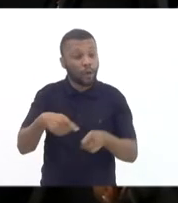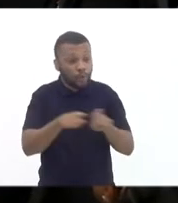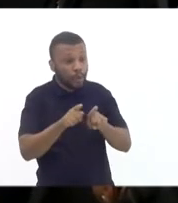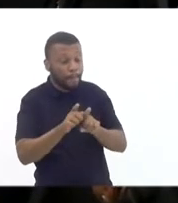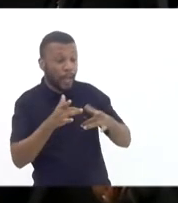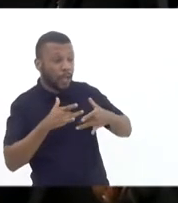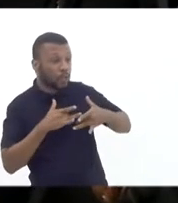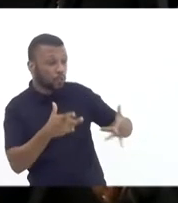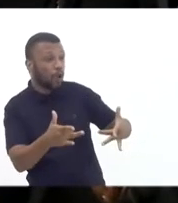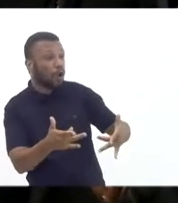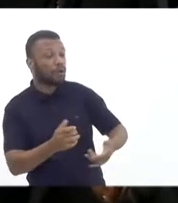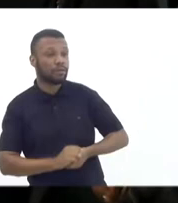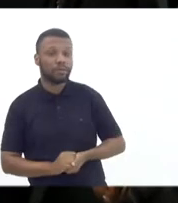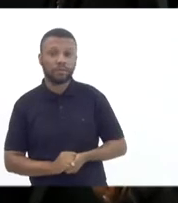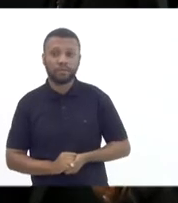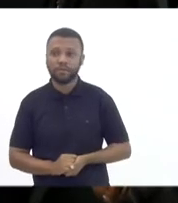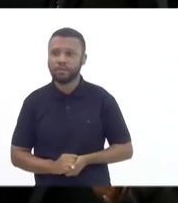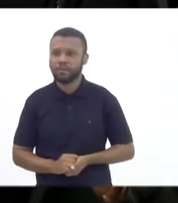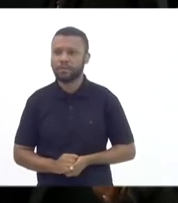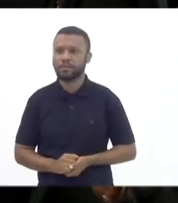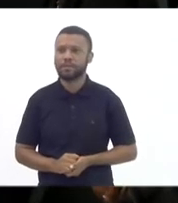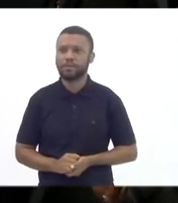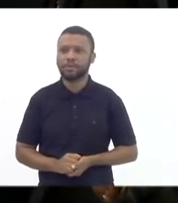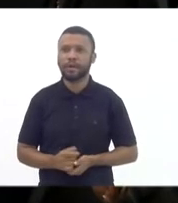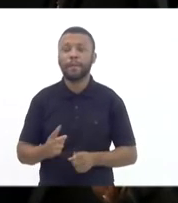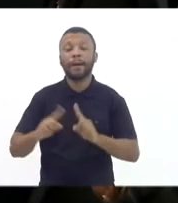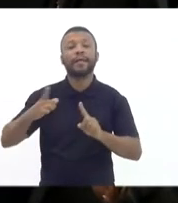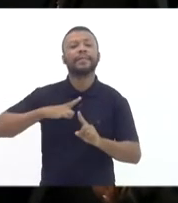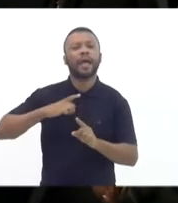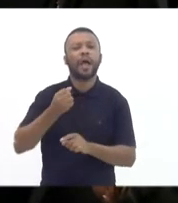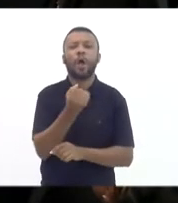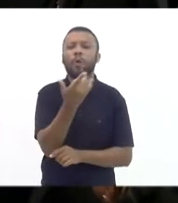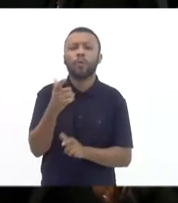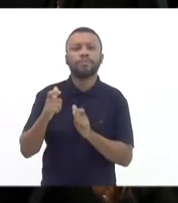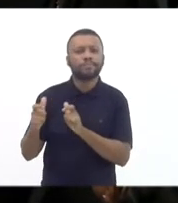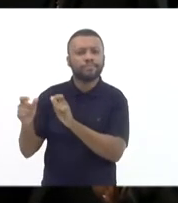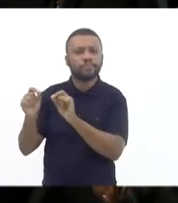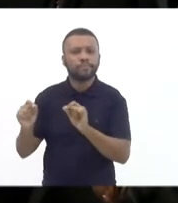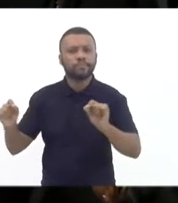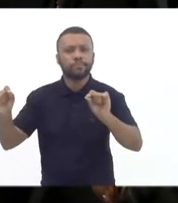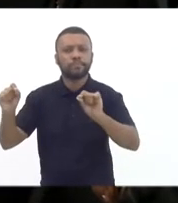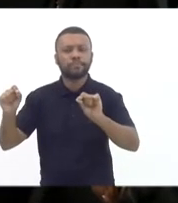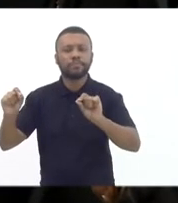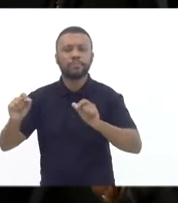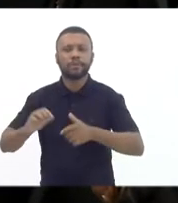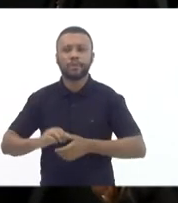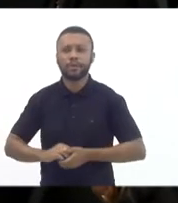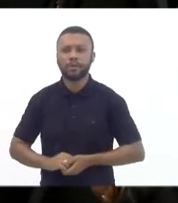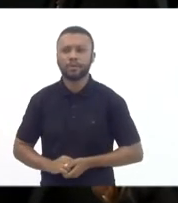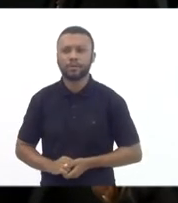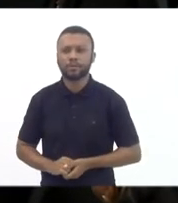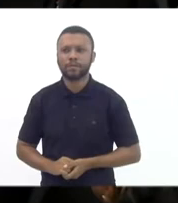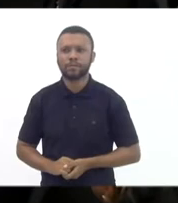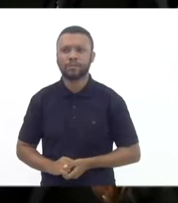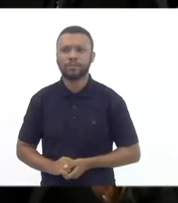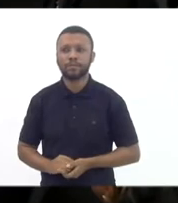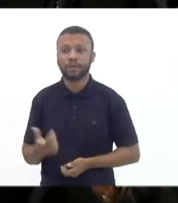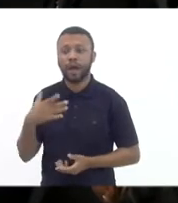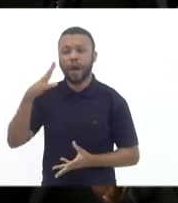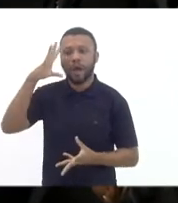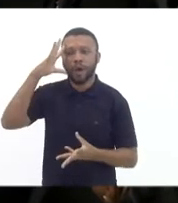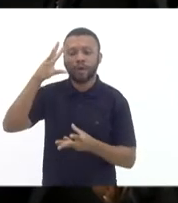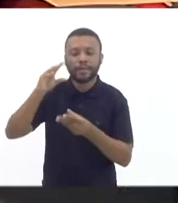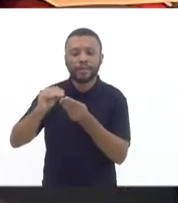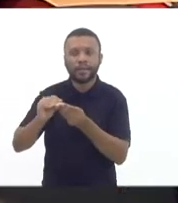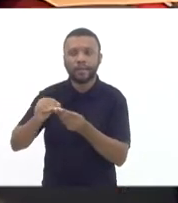dinheiro. Que bota vários bichinhos para cruzar, que um gato é 4 mil, ele ganha dinheiro. Sim, essa sim. É a grande diferença. Eu entendo isso.